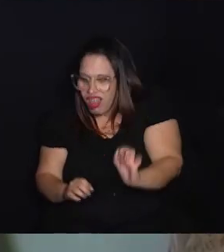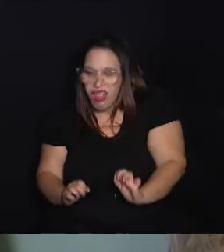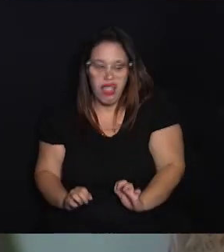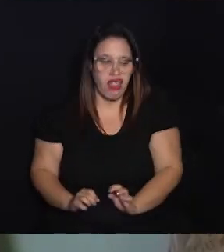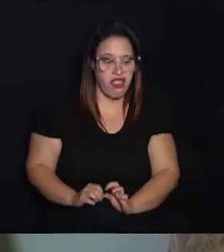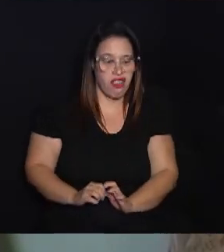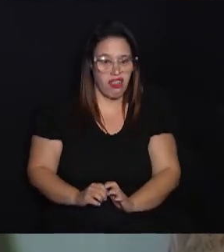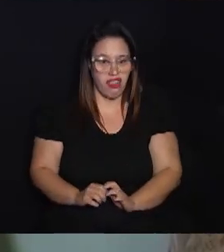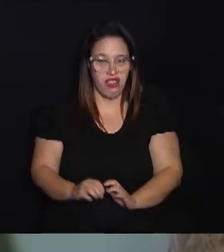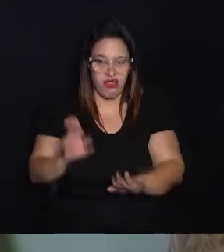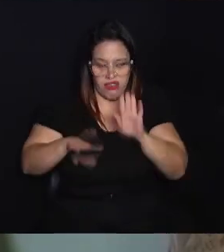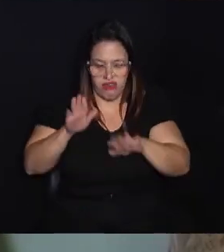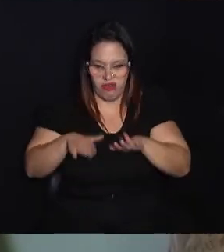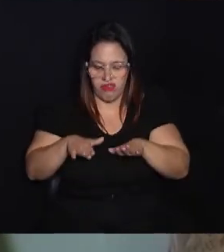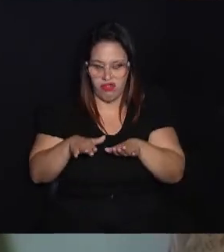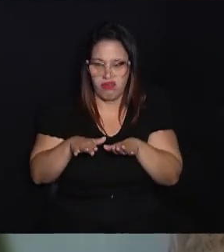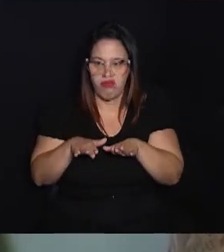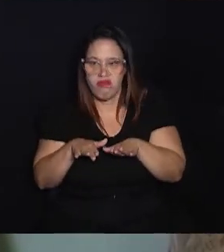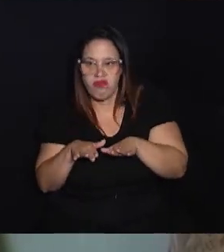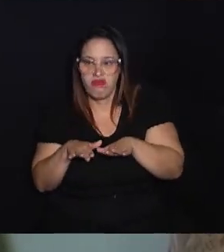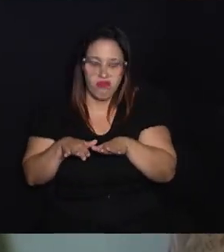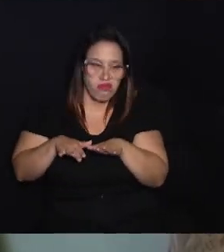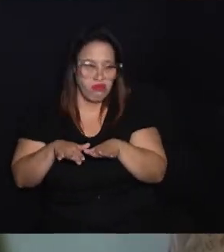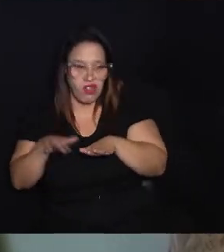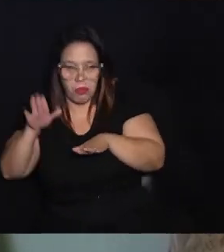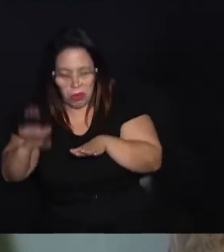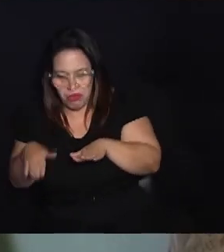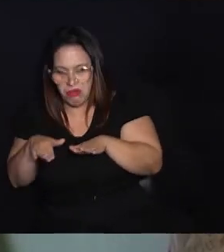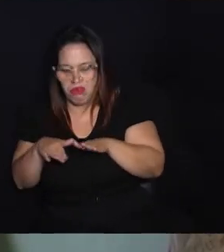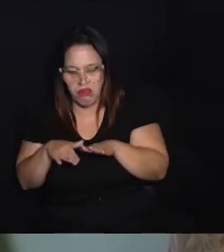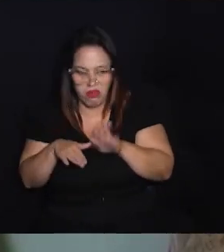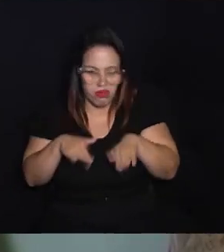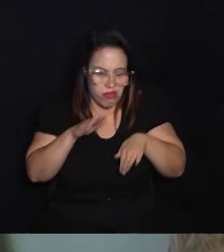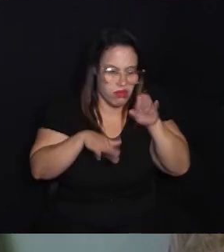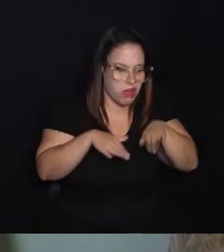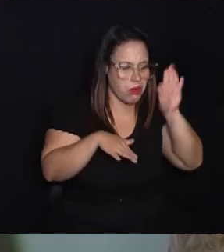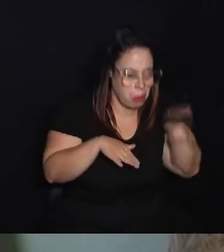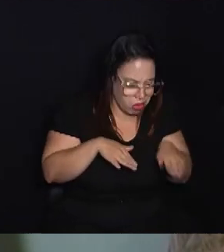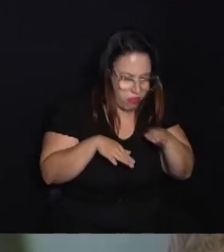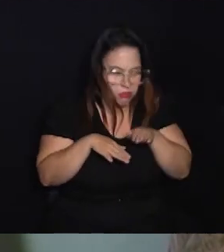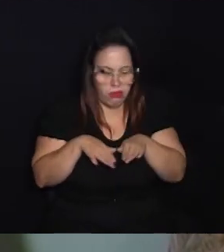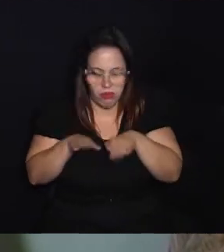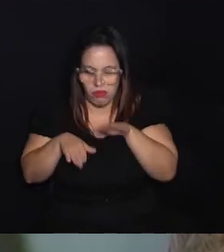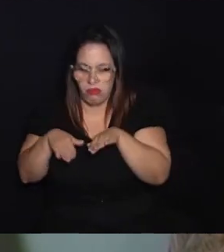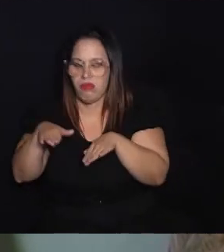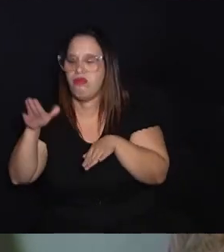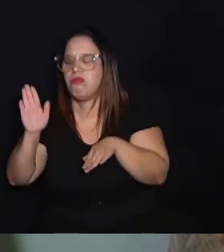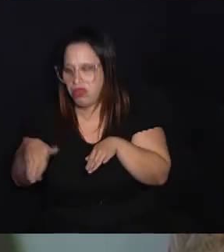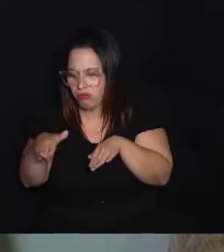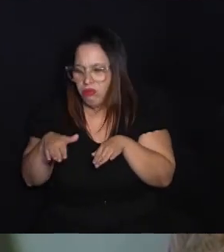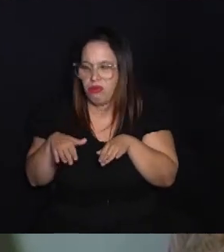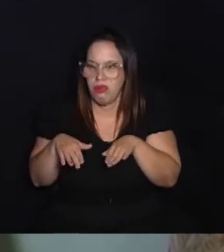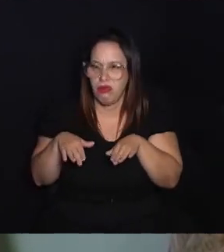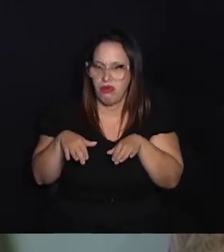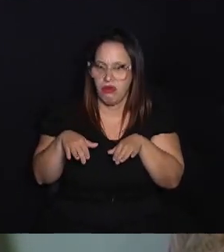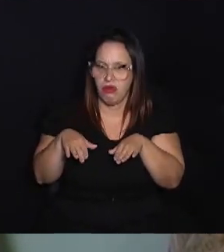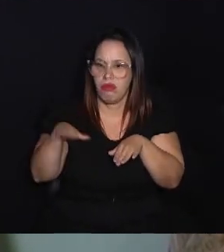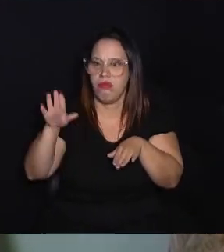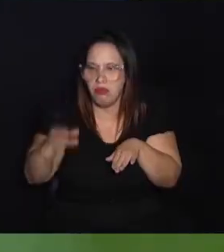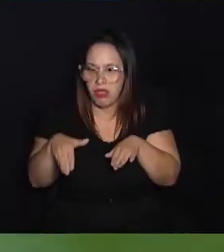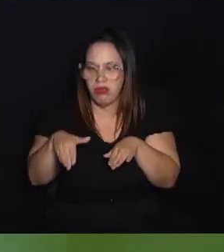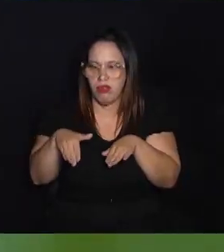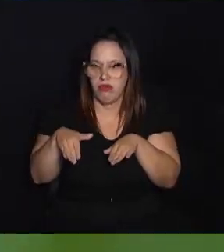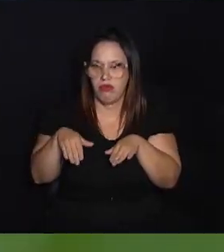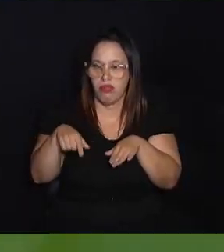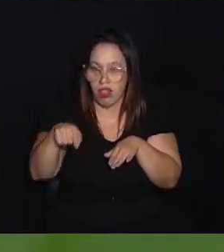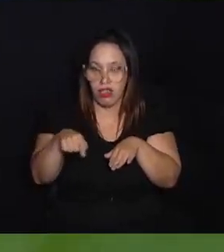eles batem as patas, né? Então, eles vão no cantinho e bate a pata, vão no cantinho e bate a pata. Só para mostrar ali que ele tem um territorialismo naquele ambiente.